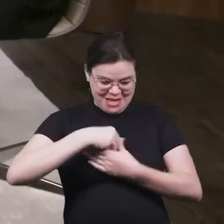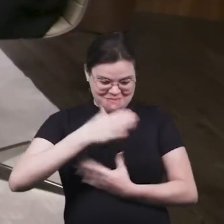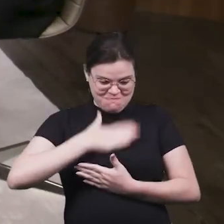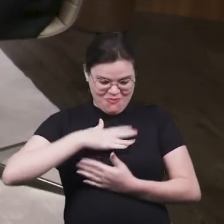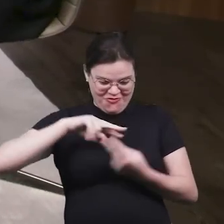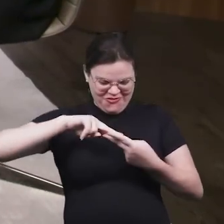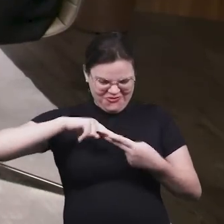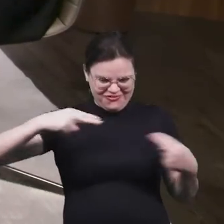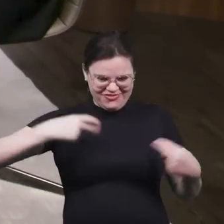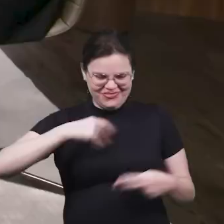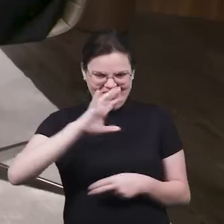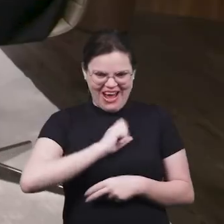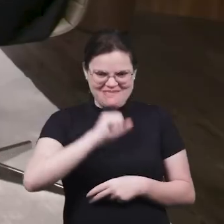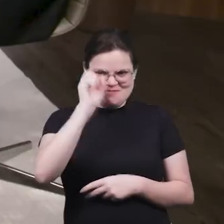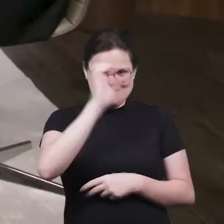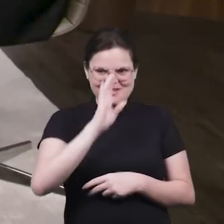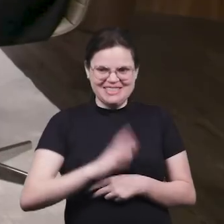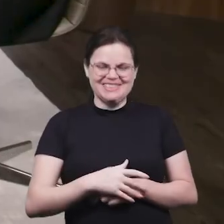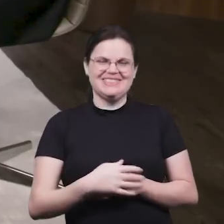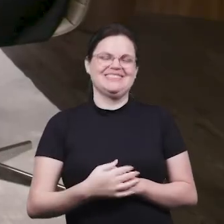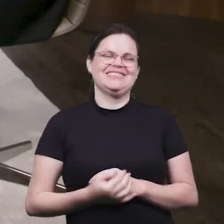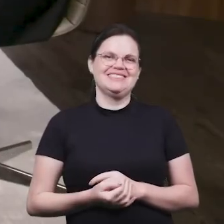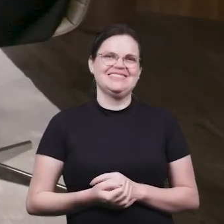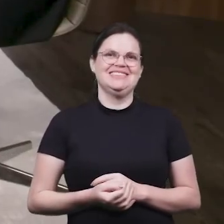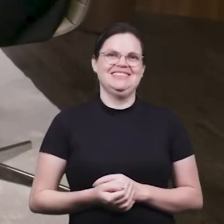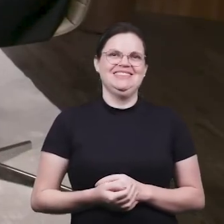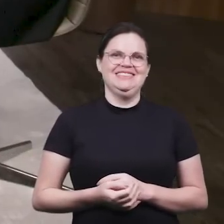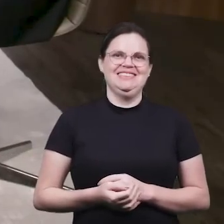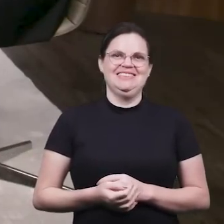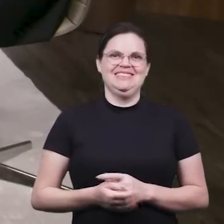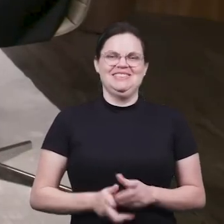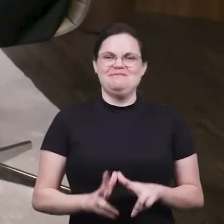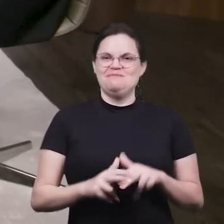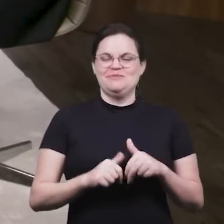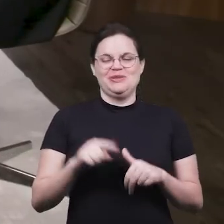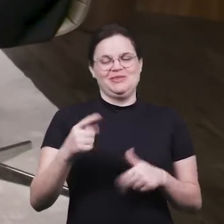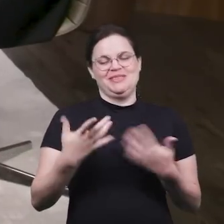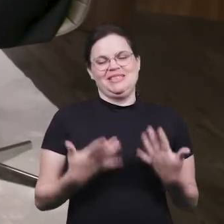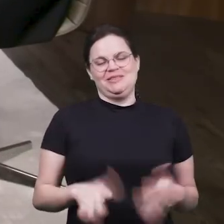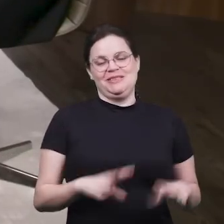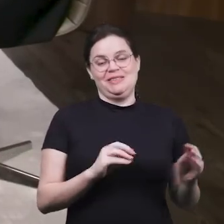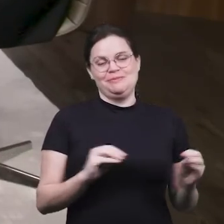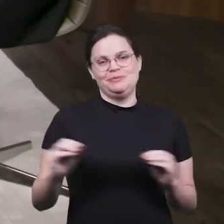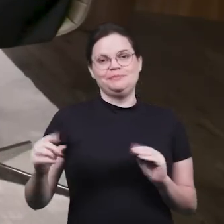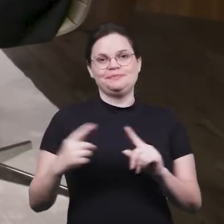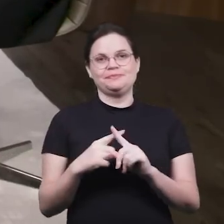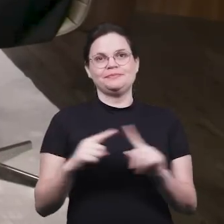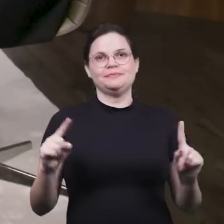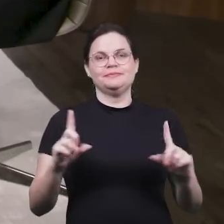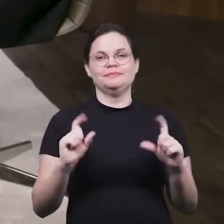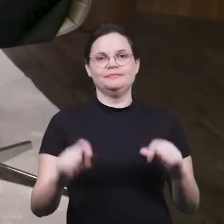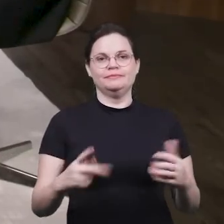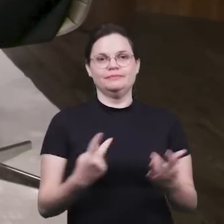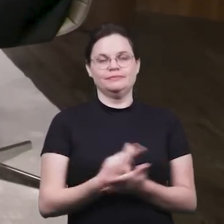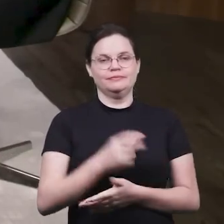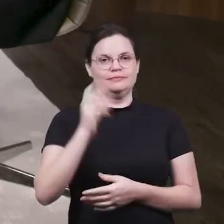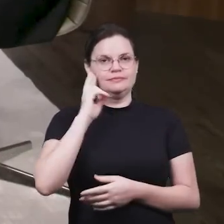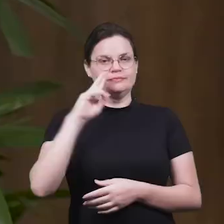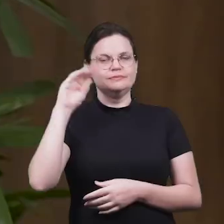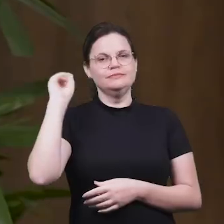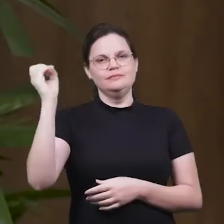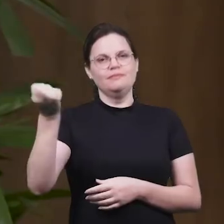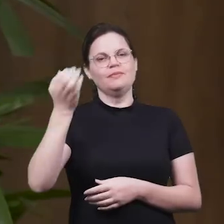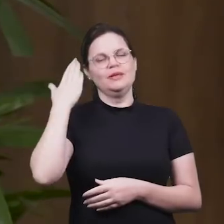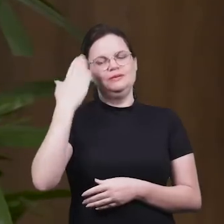dela. Por É o isso, amor. por isso ela não queria, mas como era uma